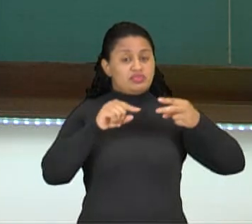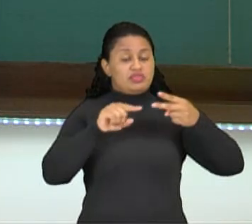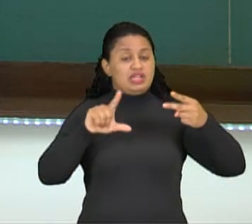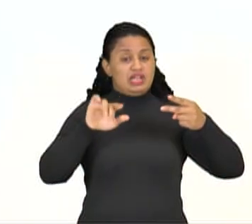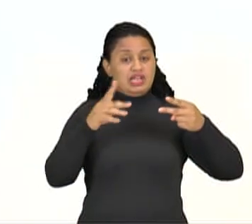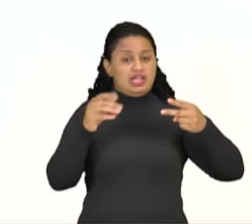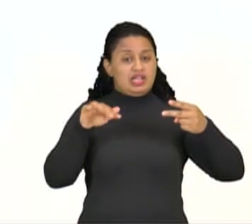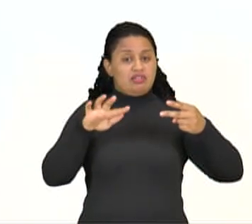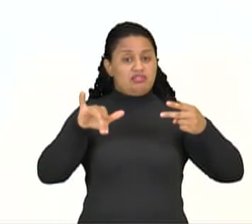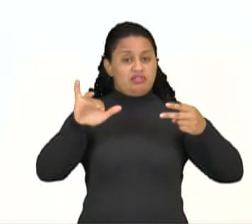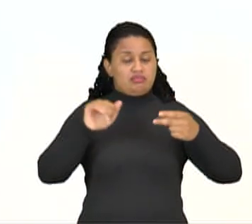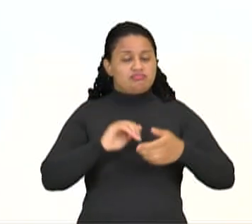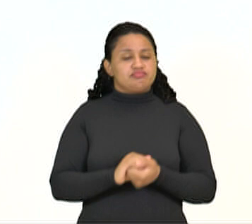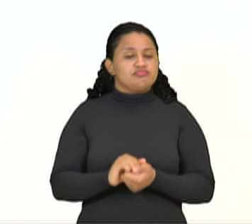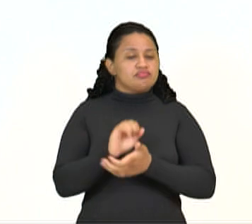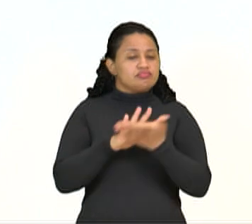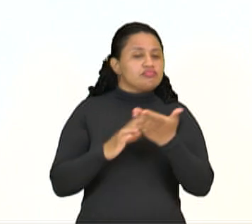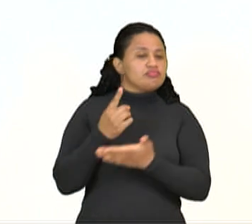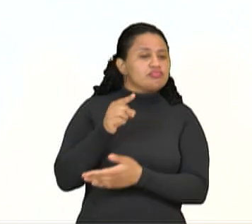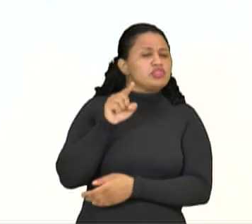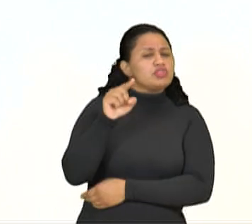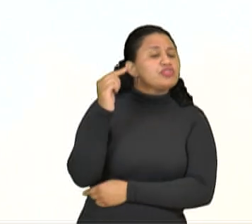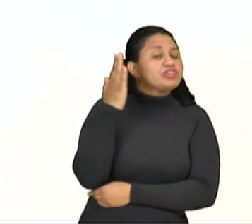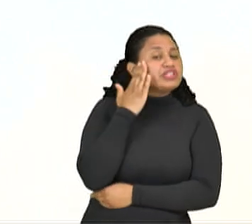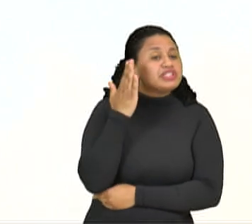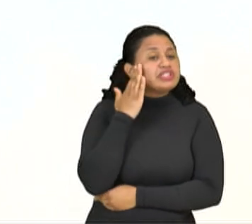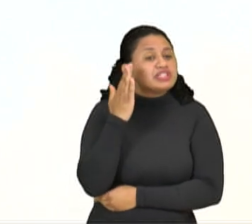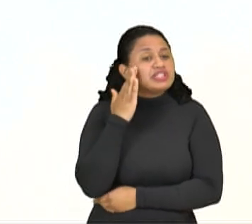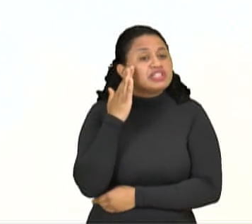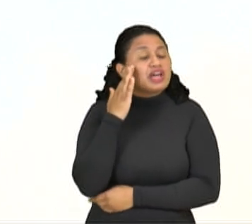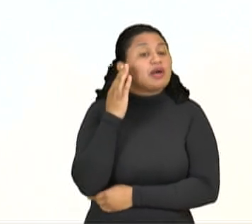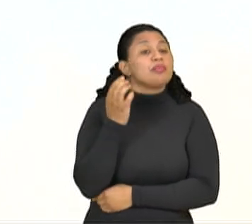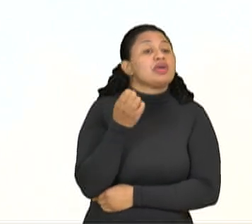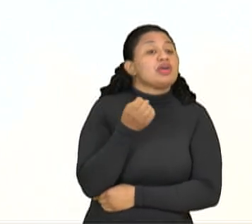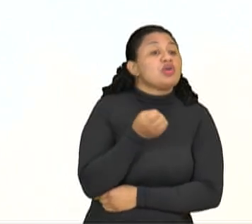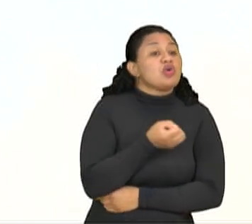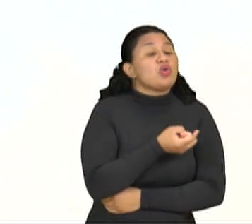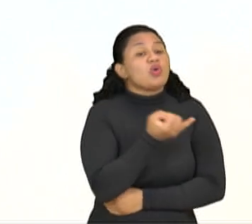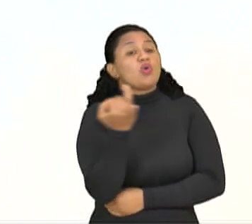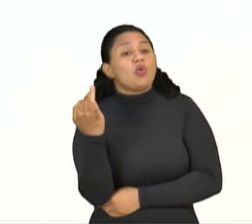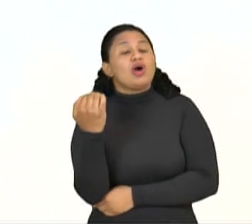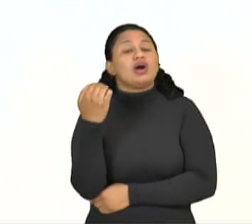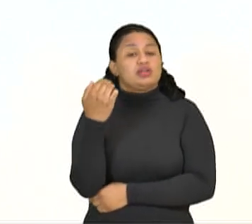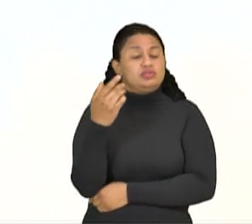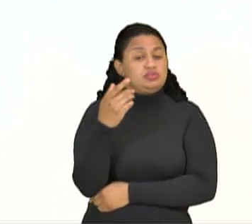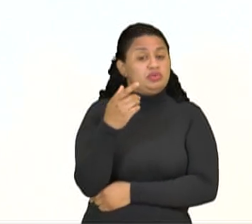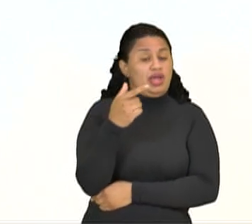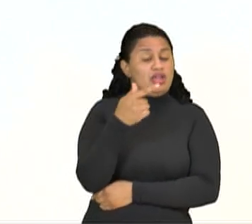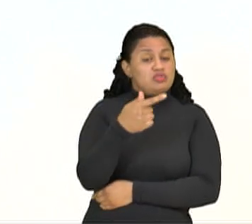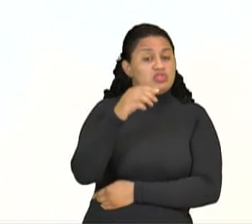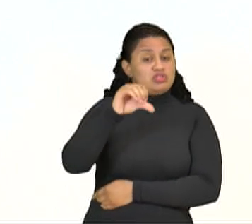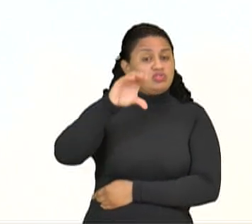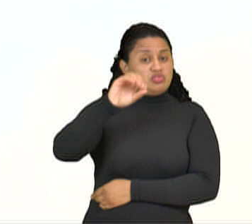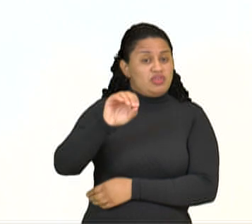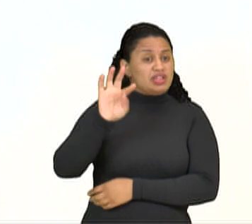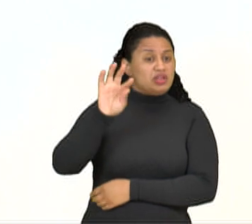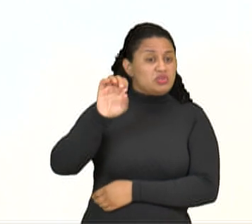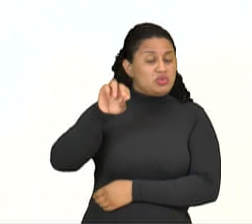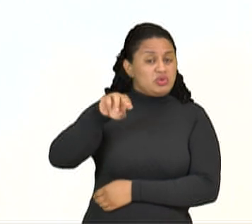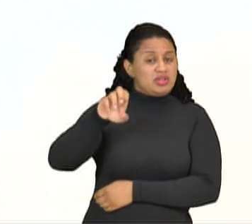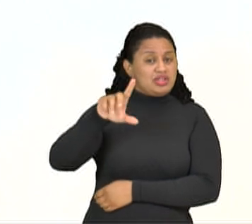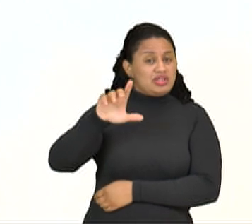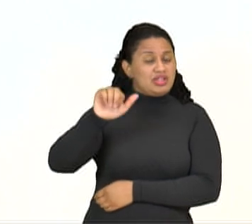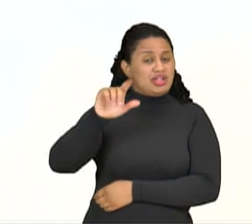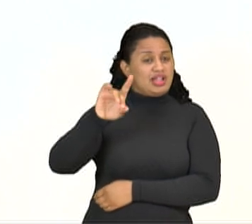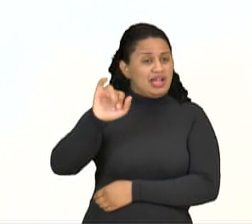1 para você. Você sabe a que quantidade 200 corresponde, 290 corresponde em